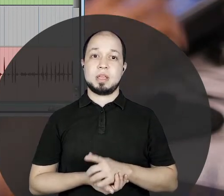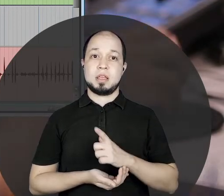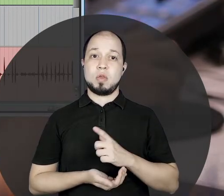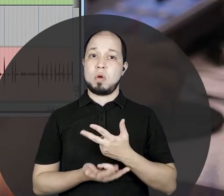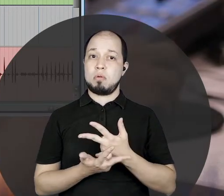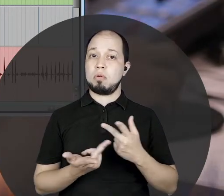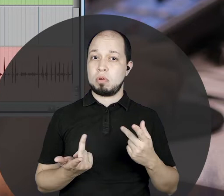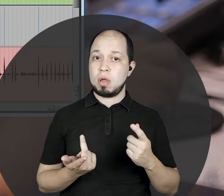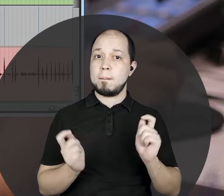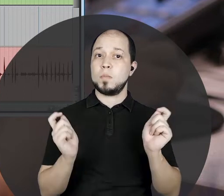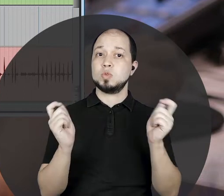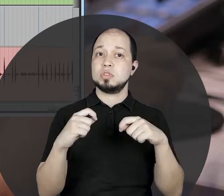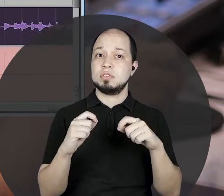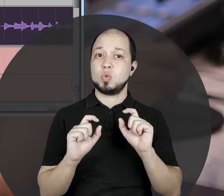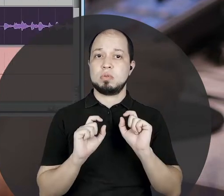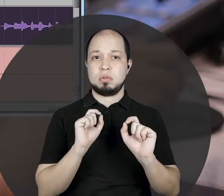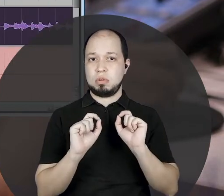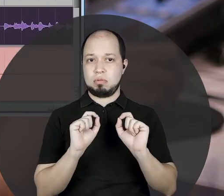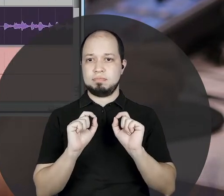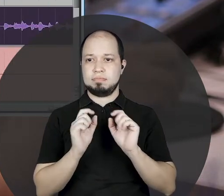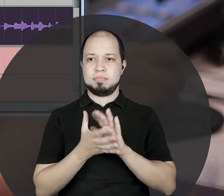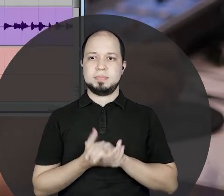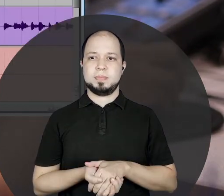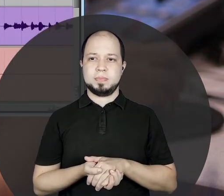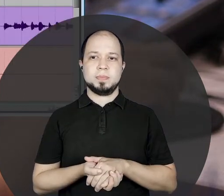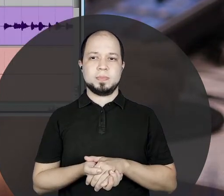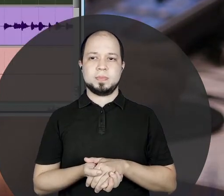Tem uma coisa que a gente pode fazer também, que é o seguinte. Vamos ver aqui.